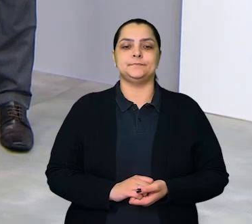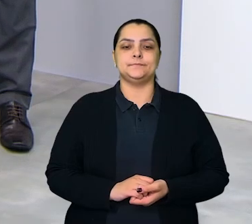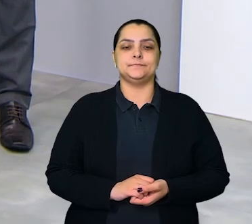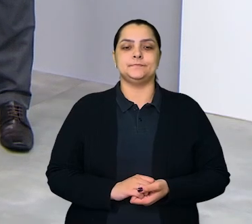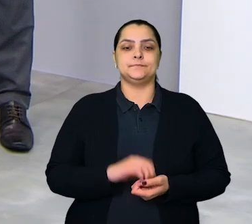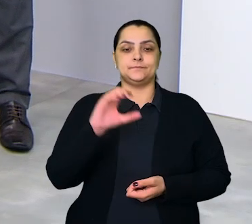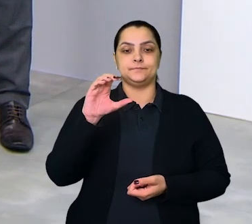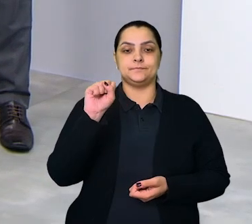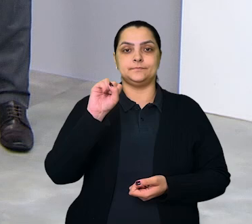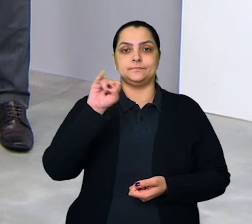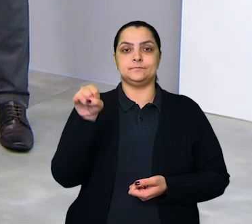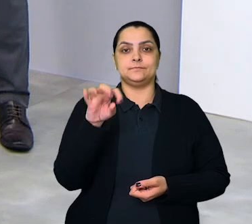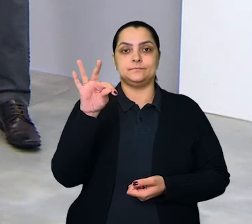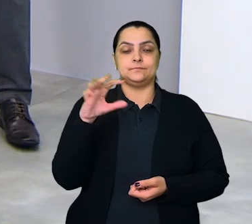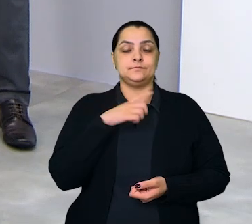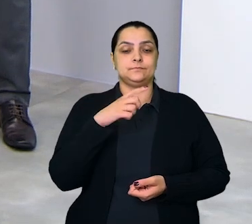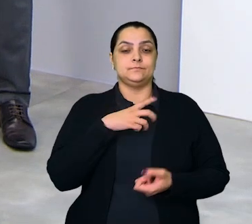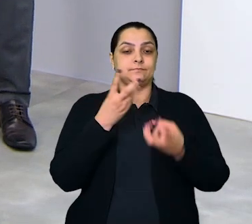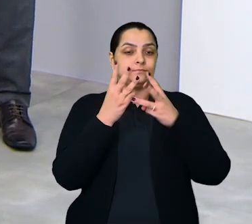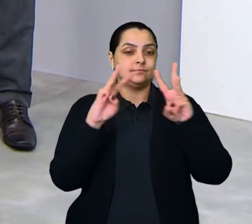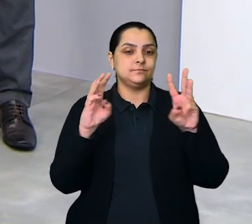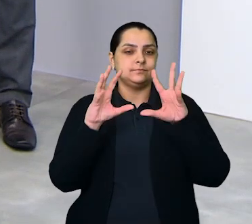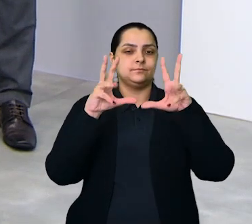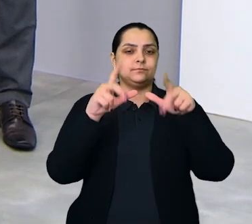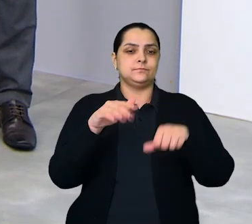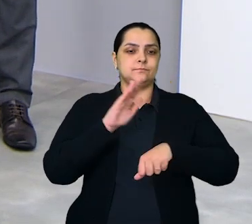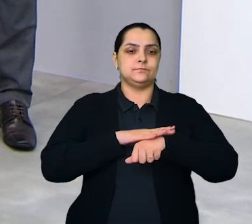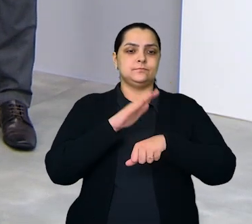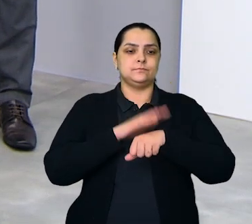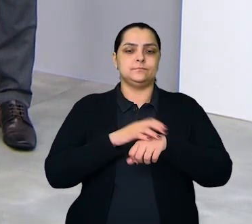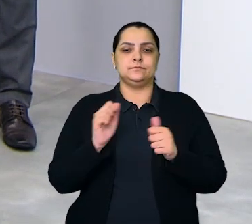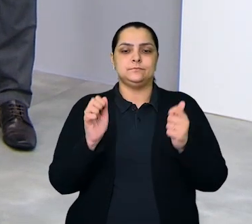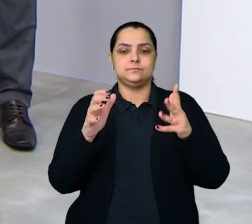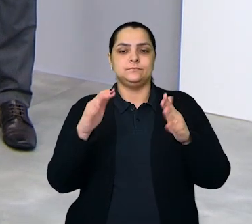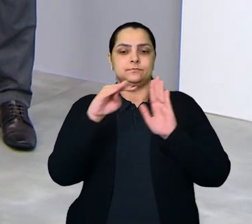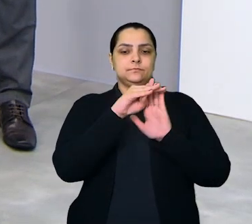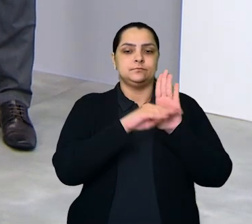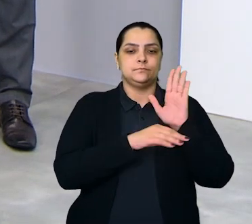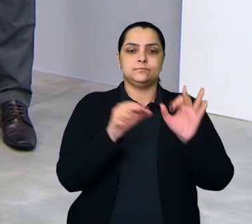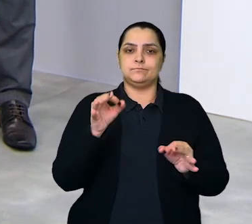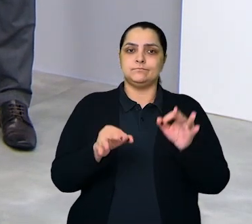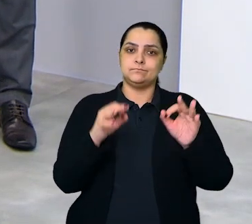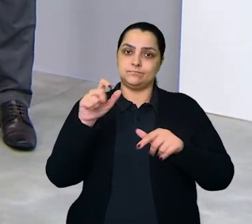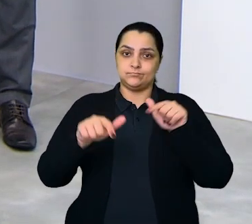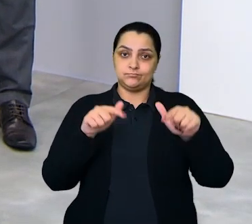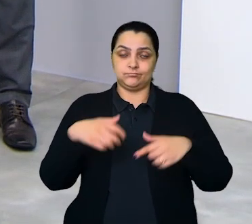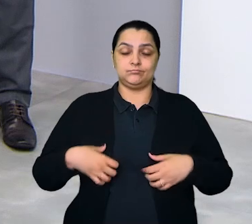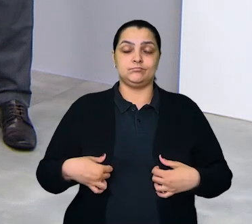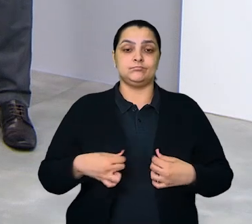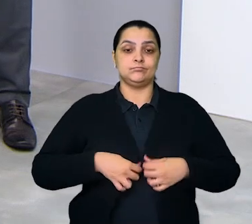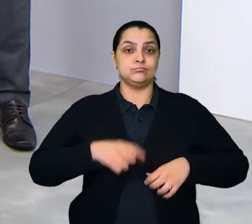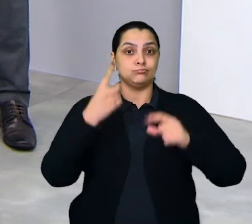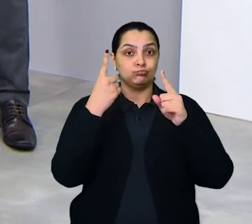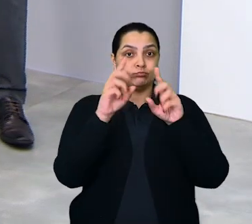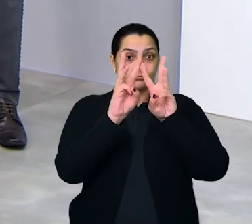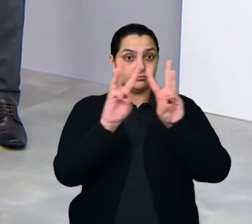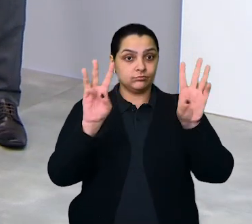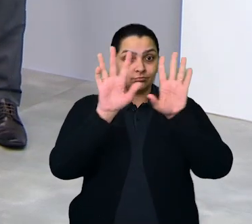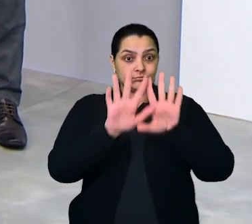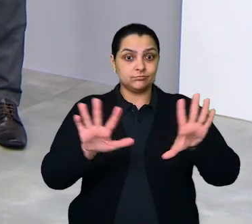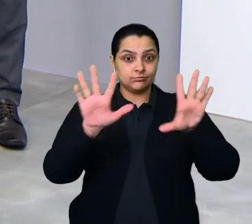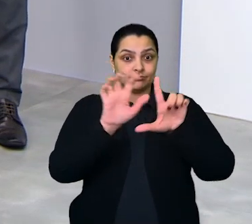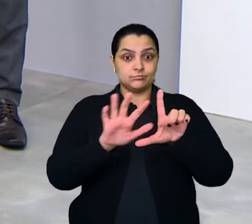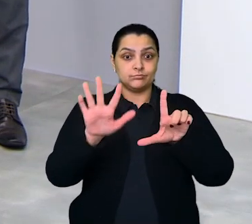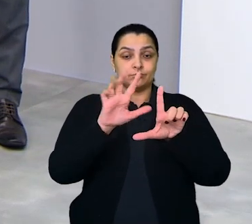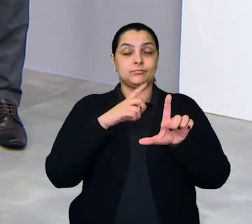O CSJT lançou uma página com todas as iniciativas e os programas da Justiça do Trabalho. Em uma única plataforma, é possível